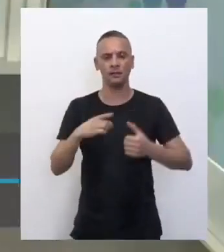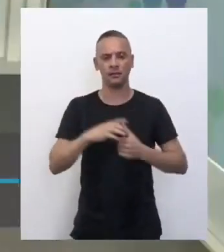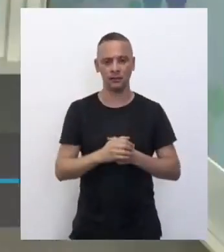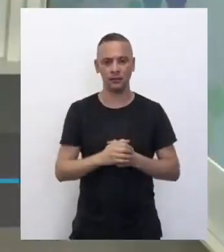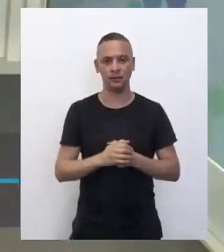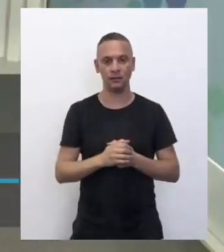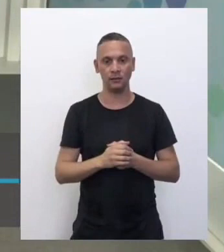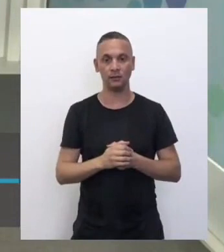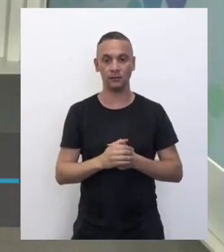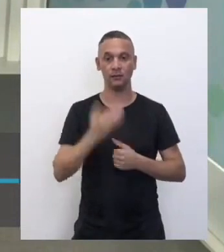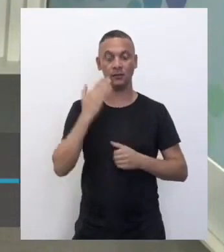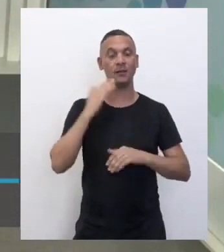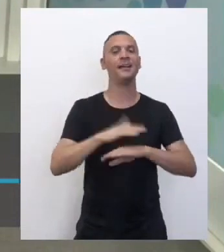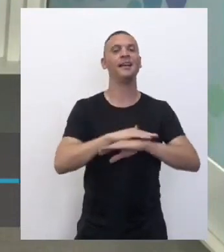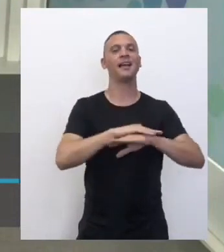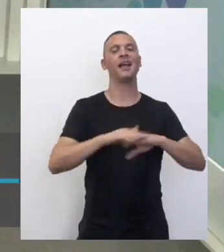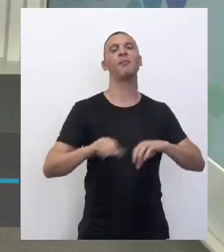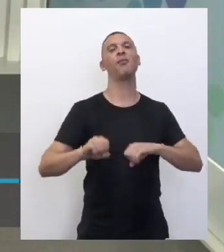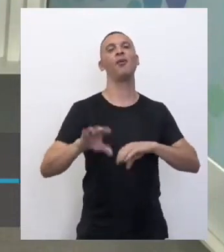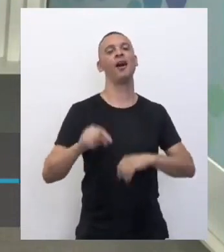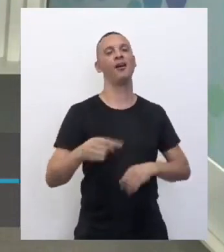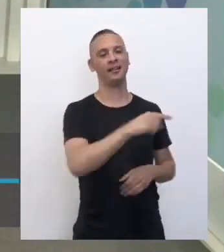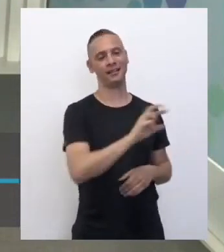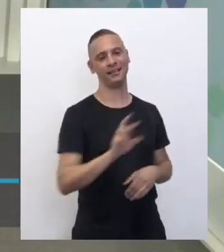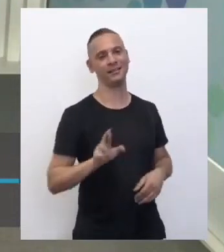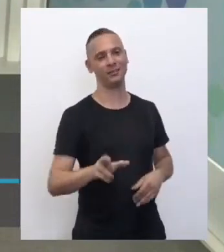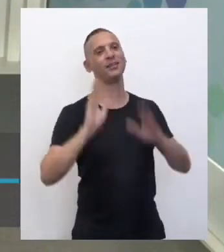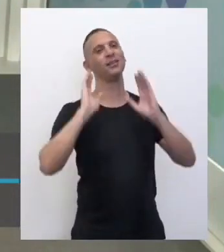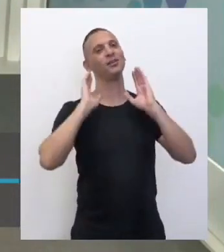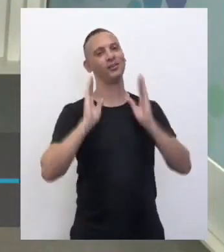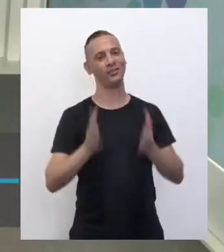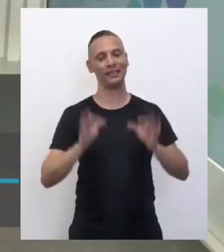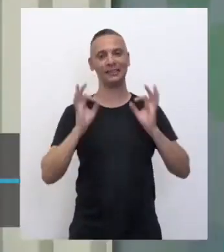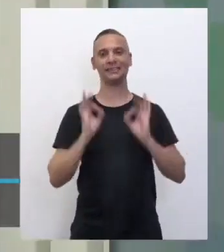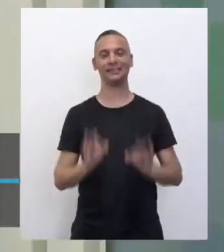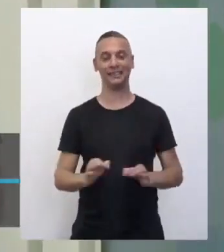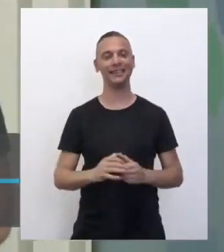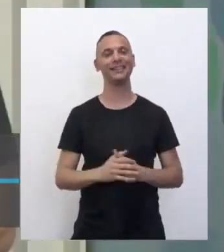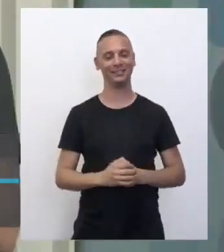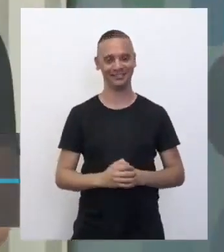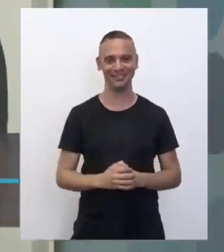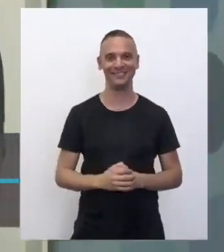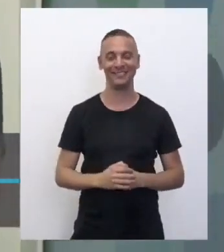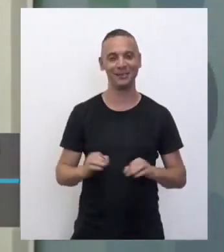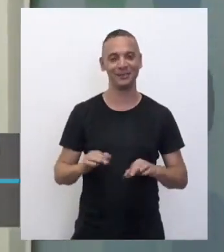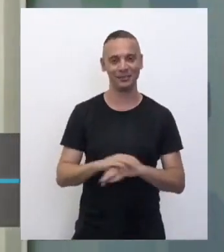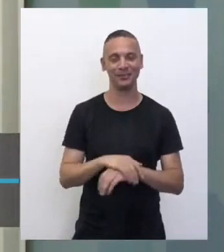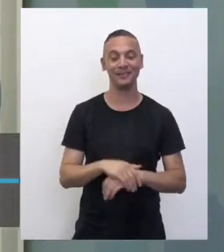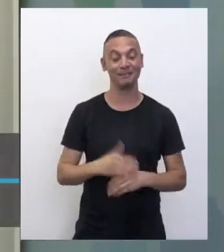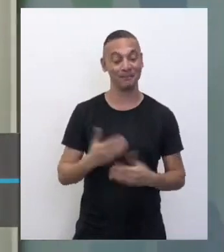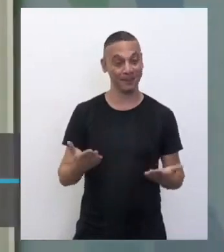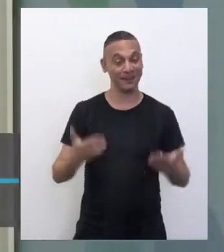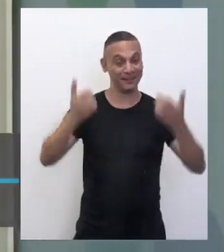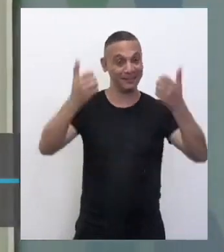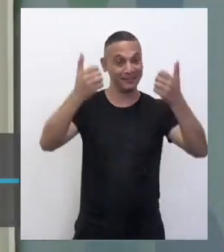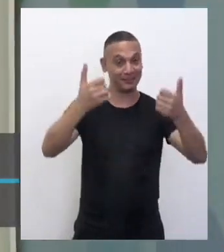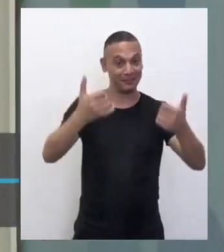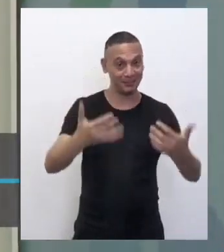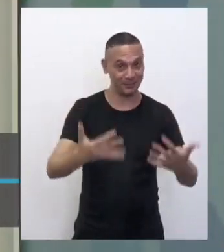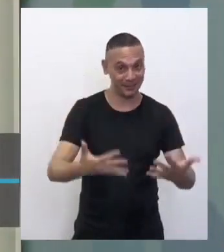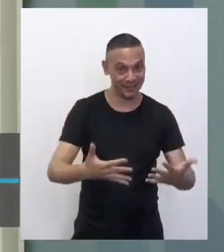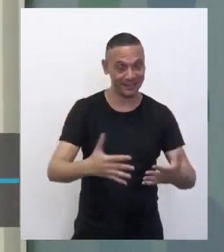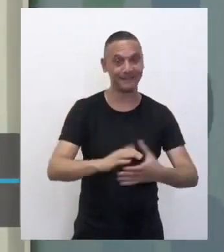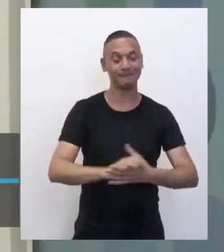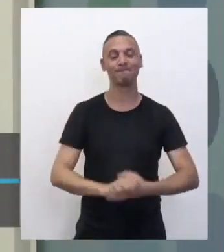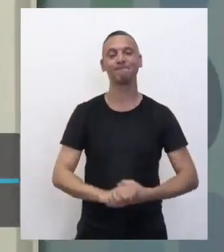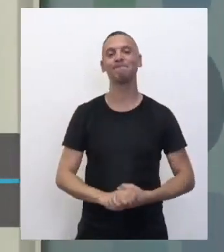aula por aqui, tá? Na próxima semana não se espantem se a Jennifer estiver dando aula de filosofia, tá? Gente, vamos lá, para depois comentar a colocação